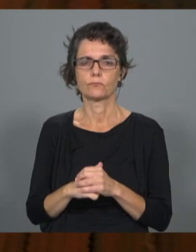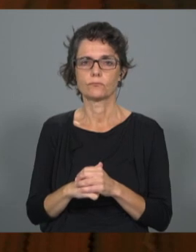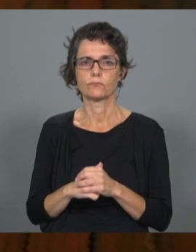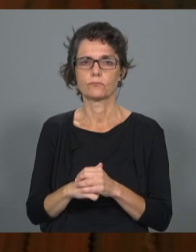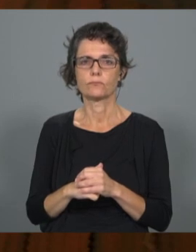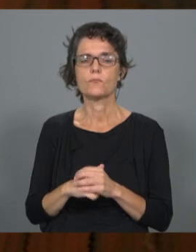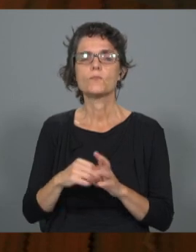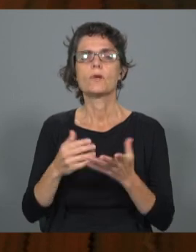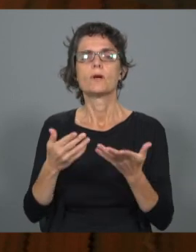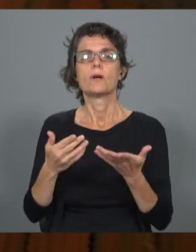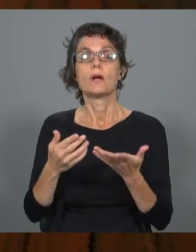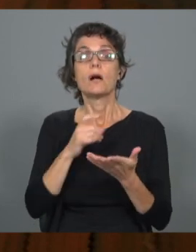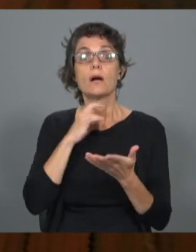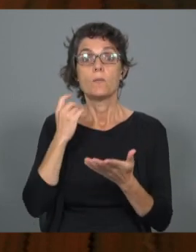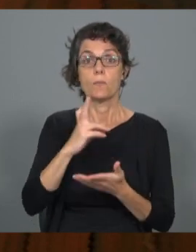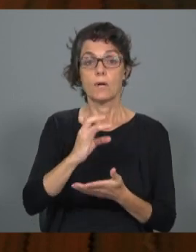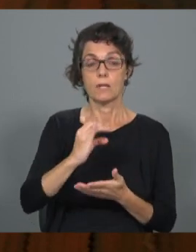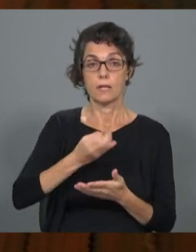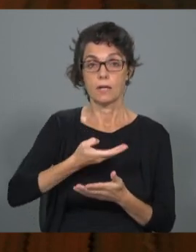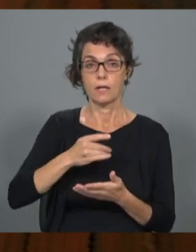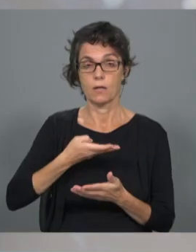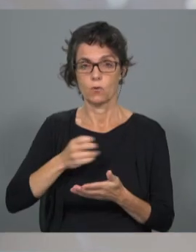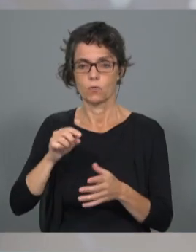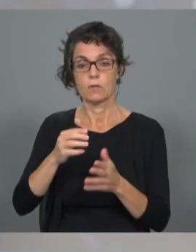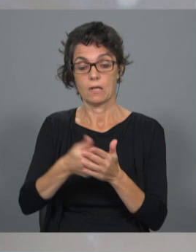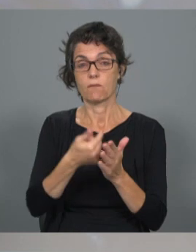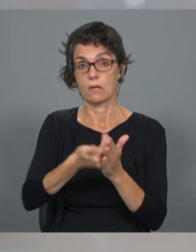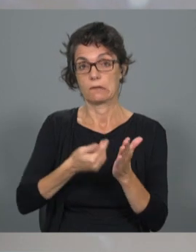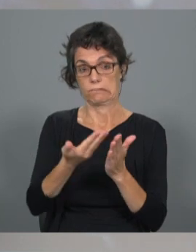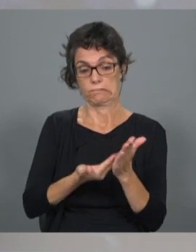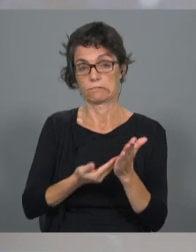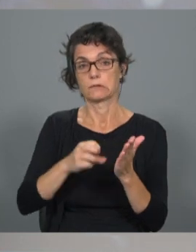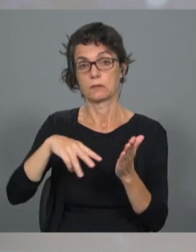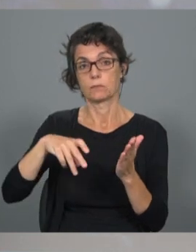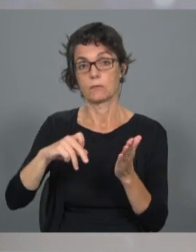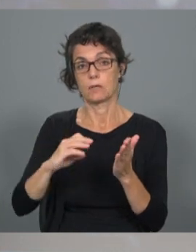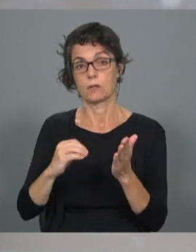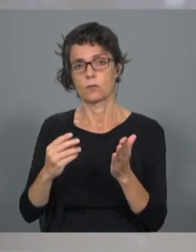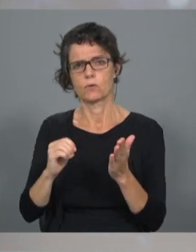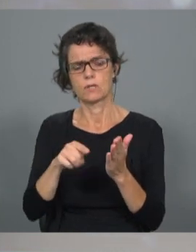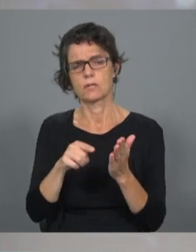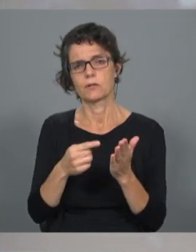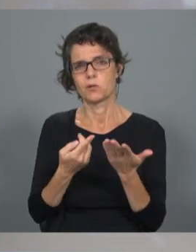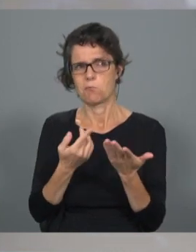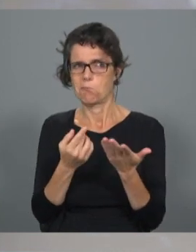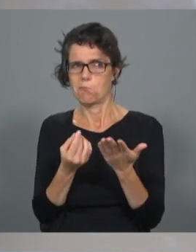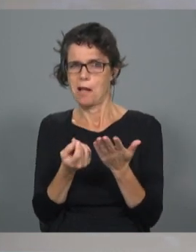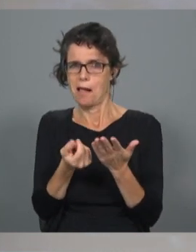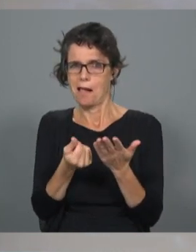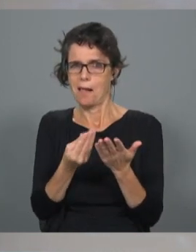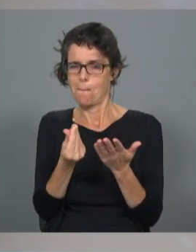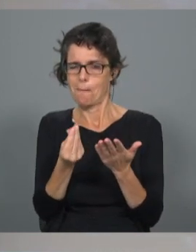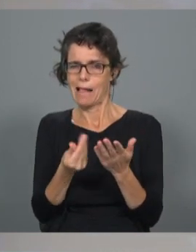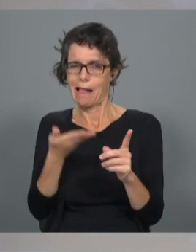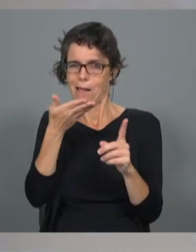Padre Ricardo, estamos aqui neste Evangelho de Marcos também, digamos, um pouco do impulso missionário, não é? De alguém que um